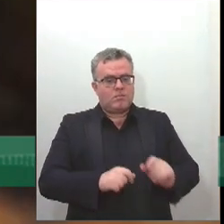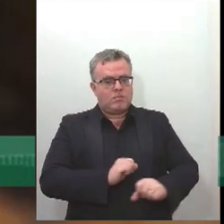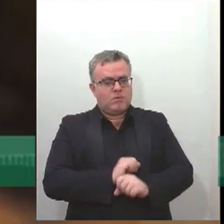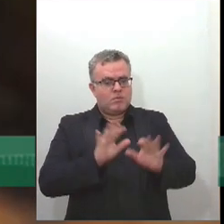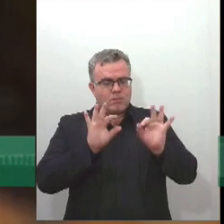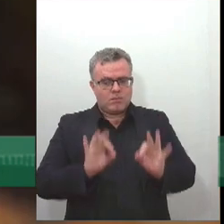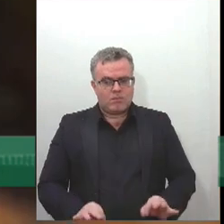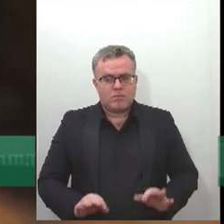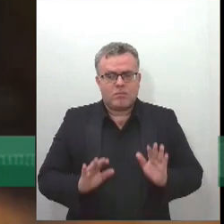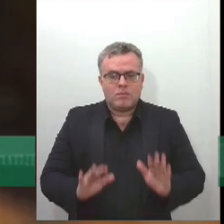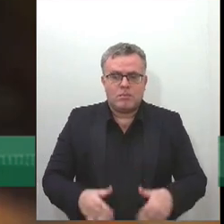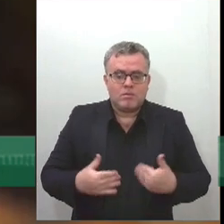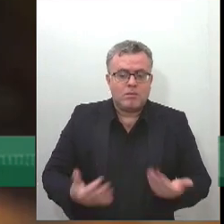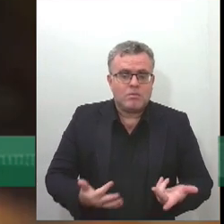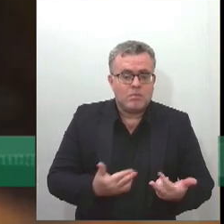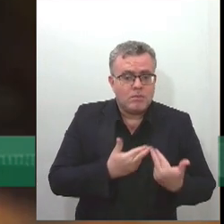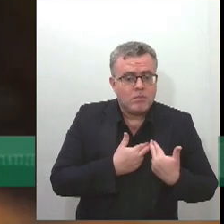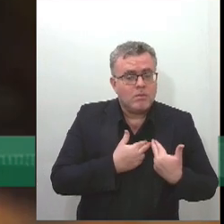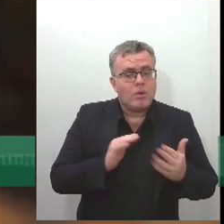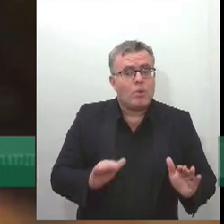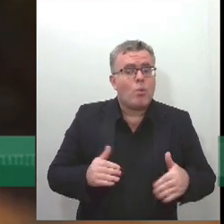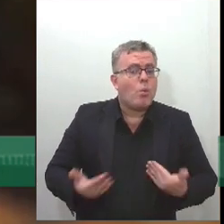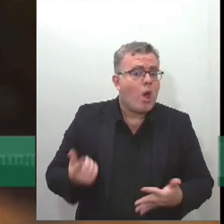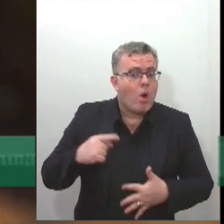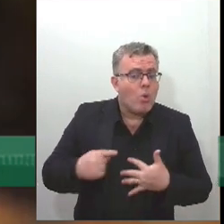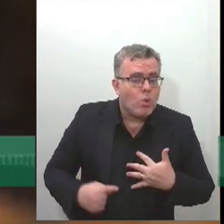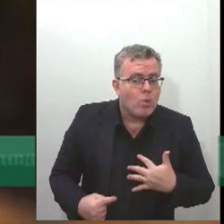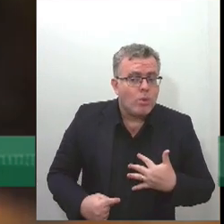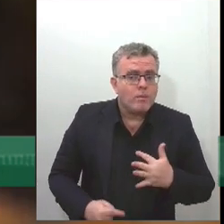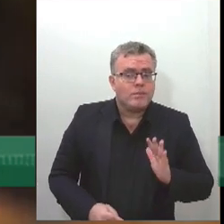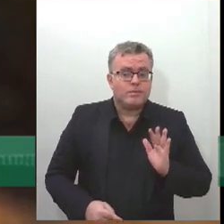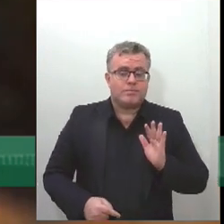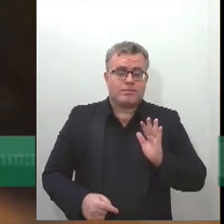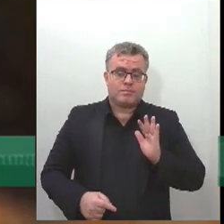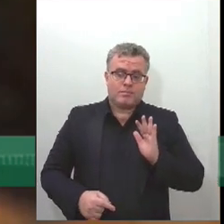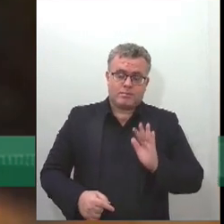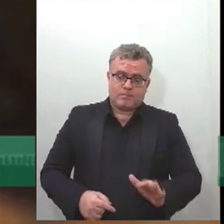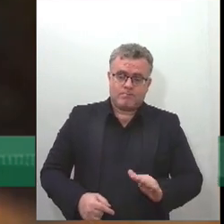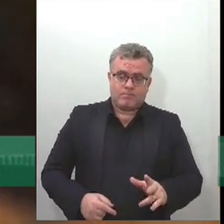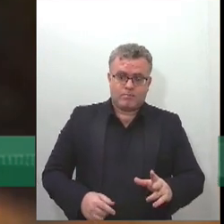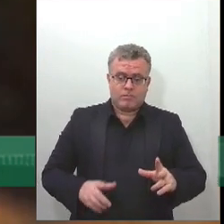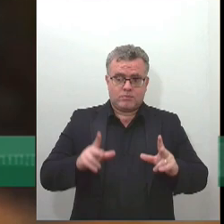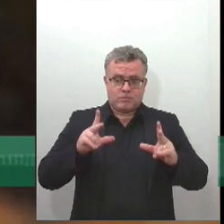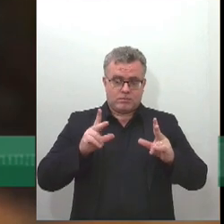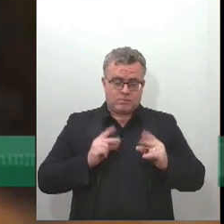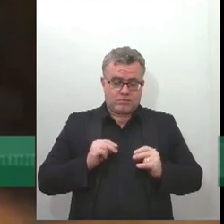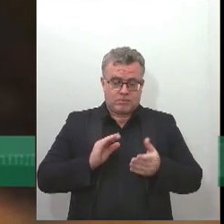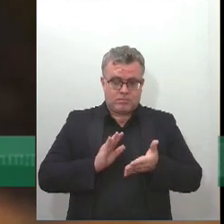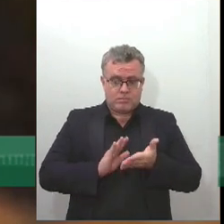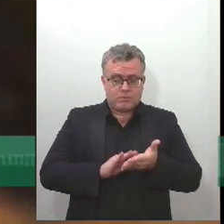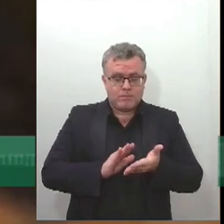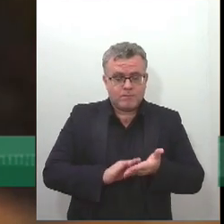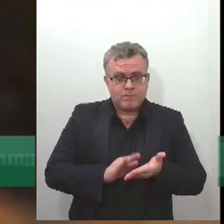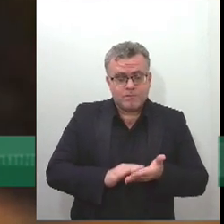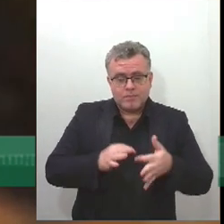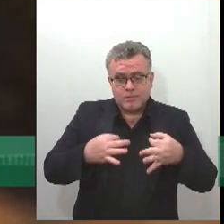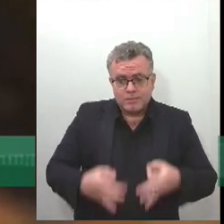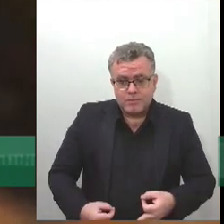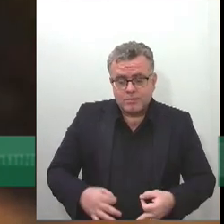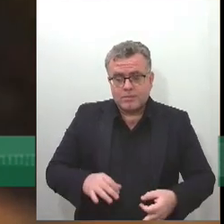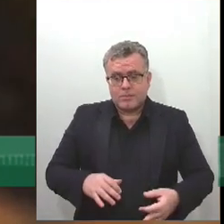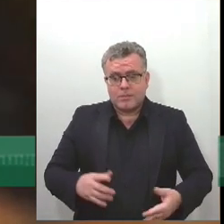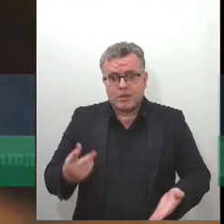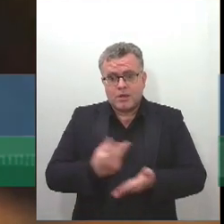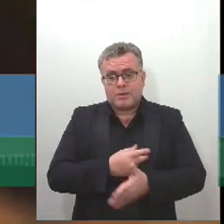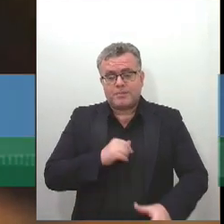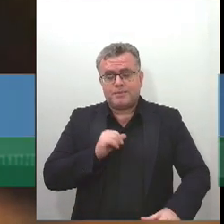suas obrigações agora o grande mérito a grande o grande atrativo dessa reforma tributária e que começou